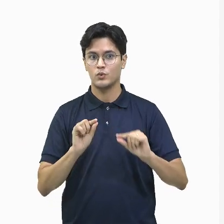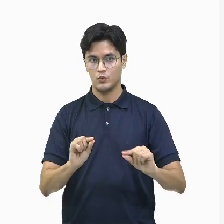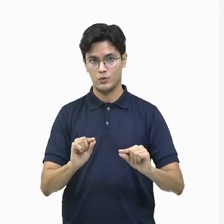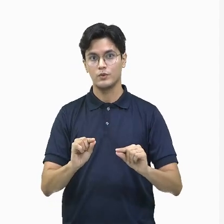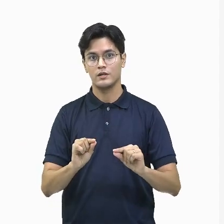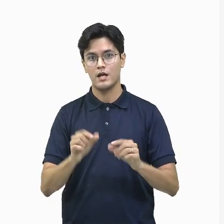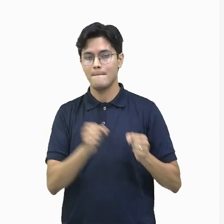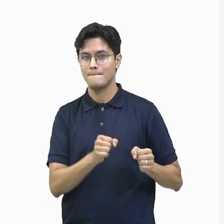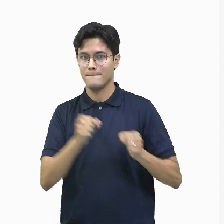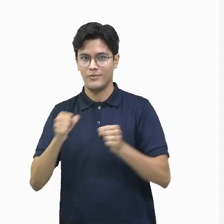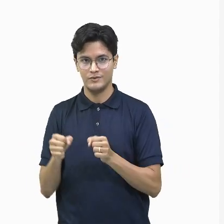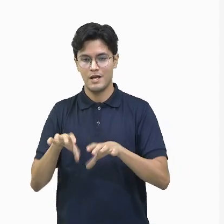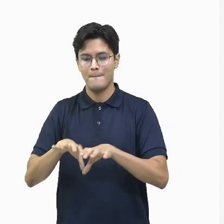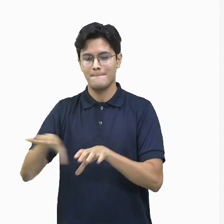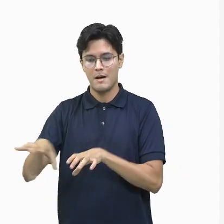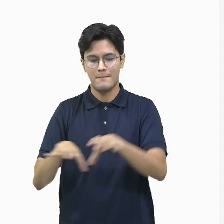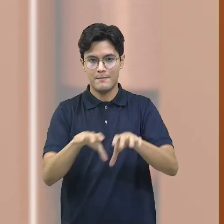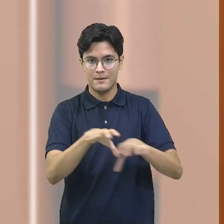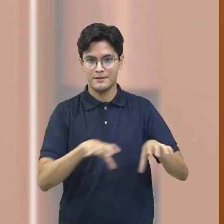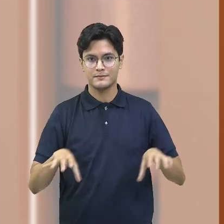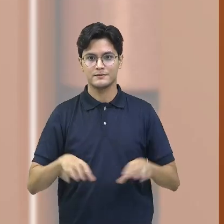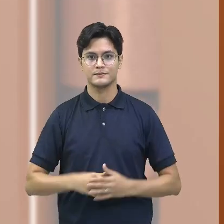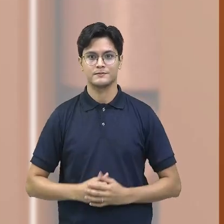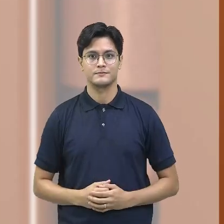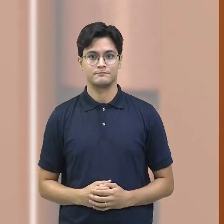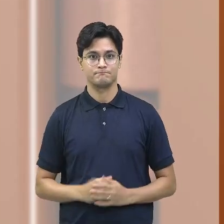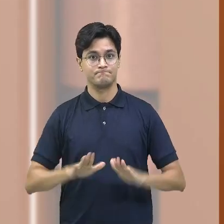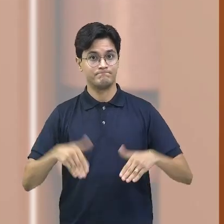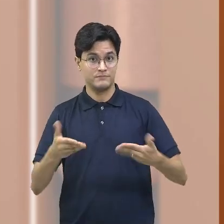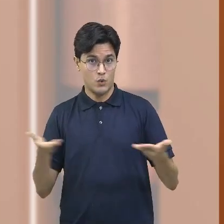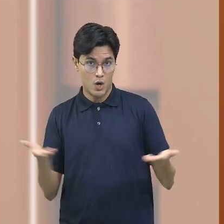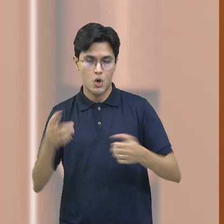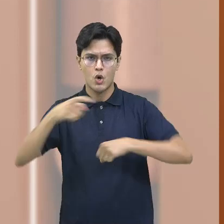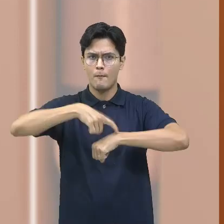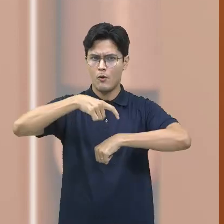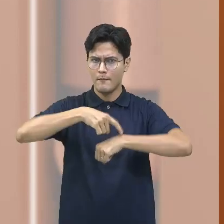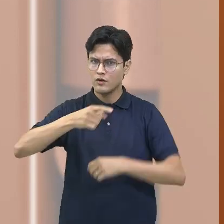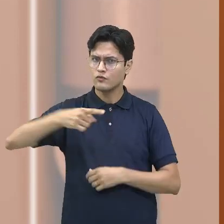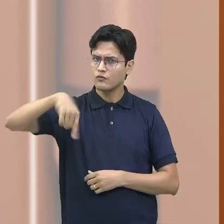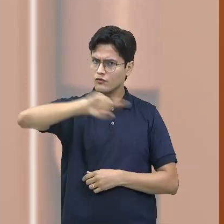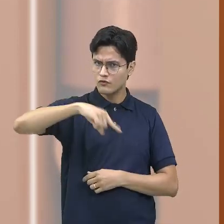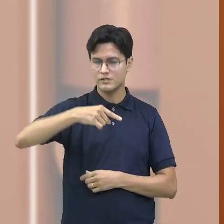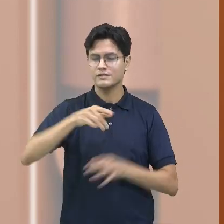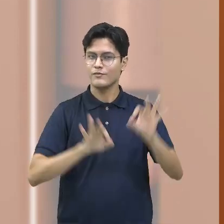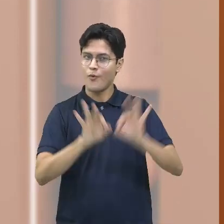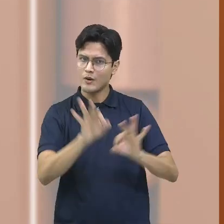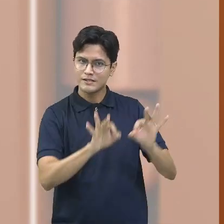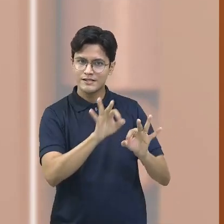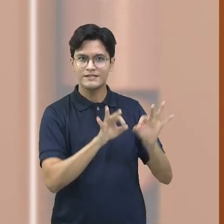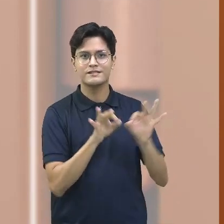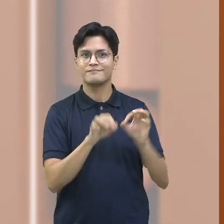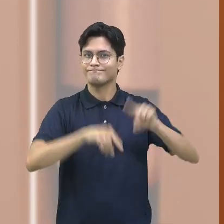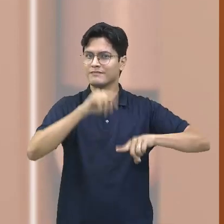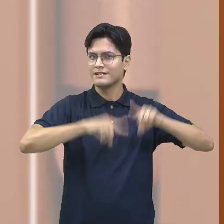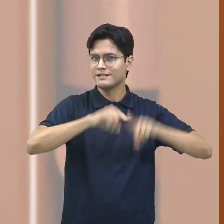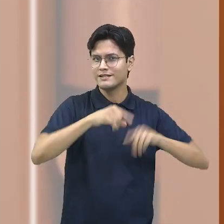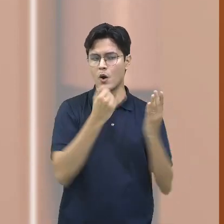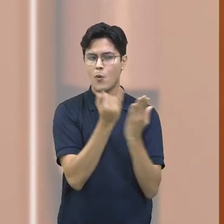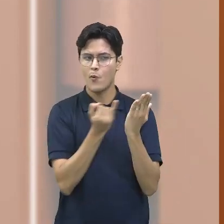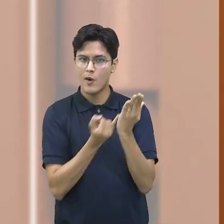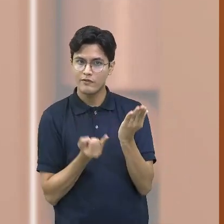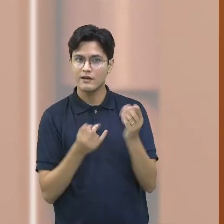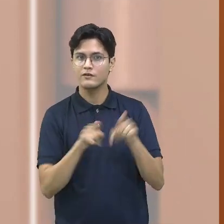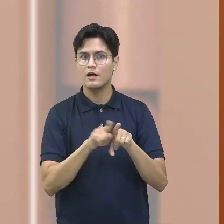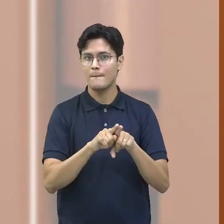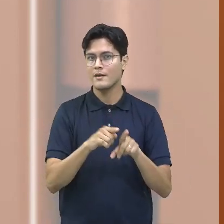fragmentação do poder. E esse é o momento que você separa aí o seu caderno, as suas canetinhas